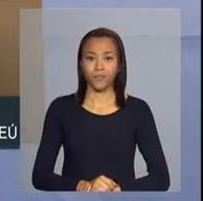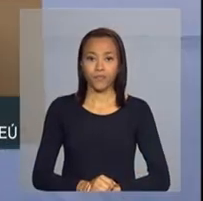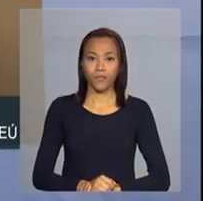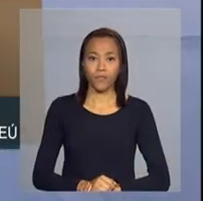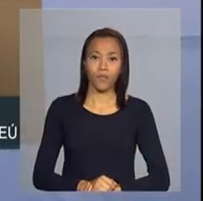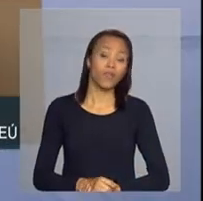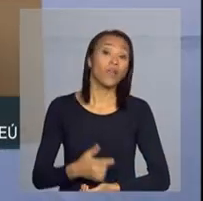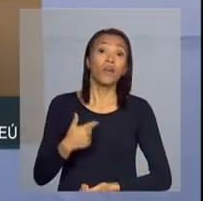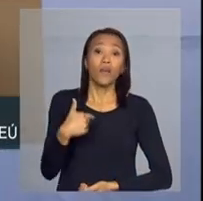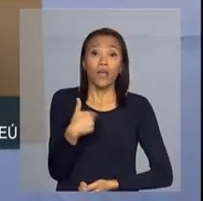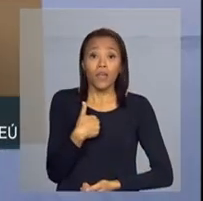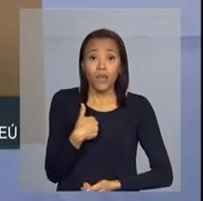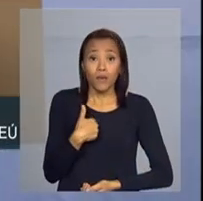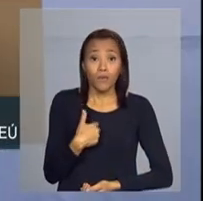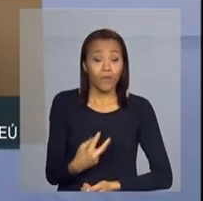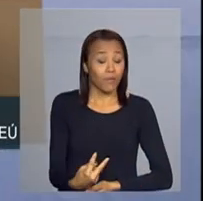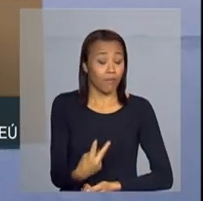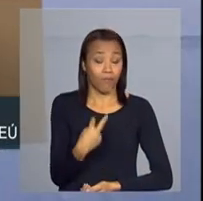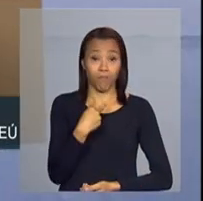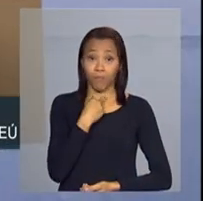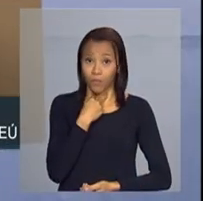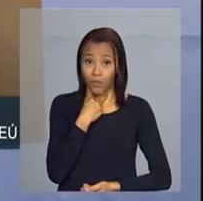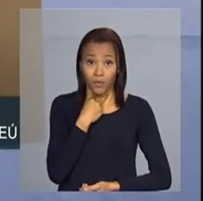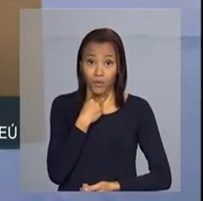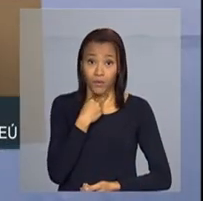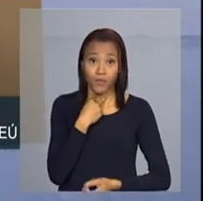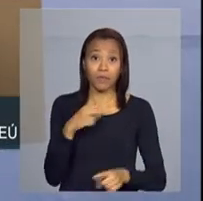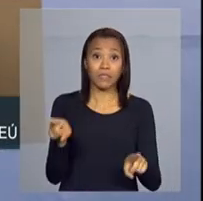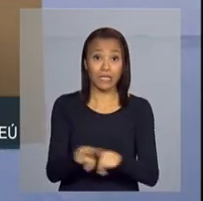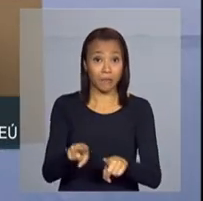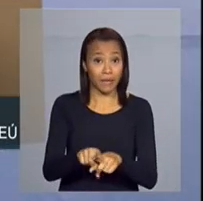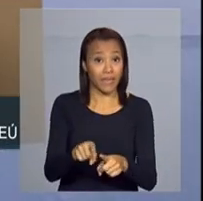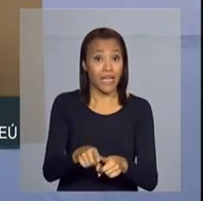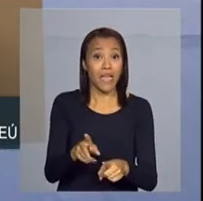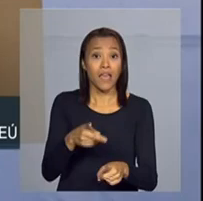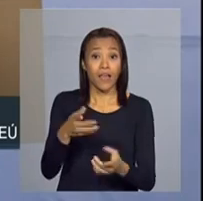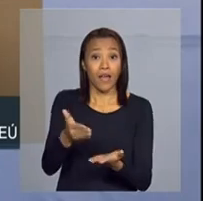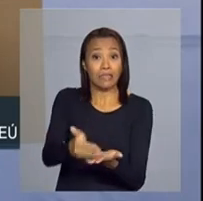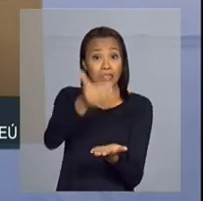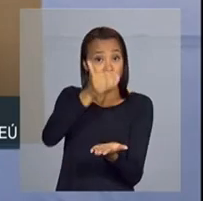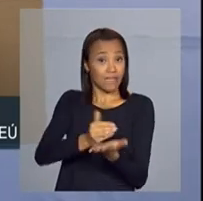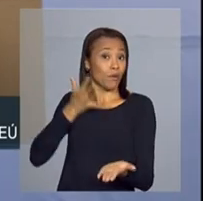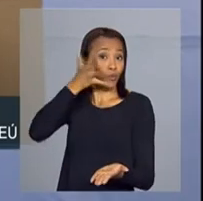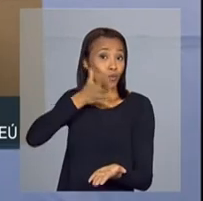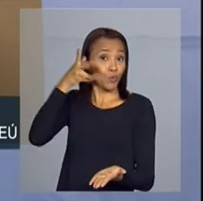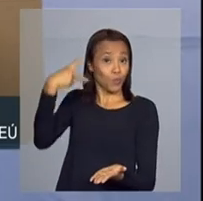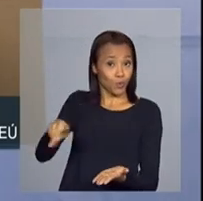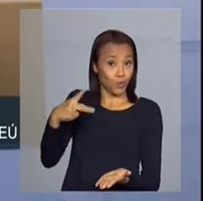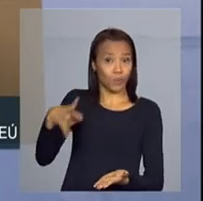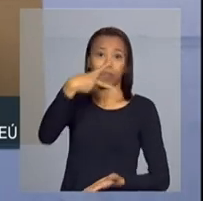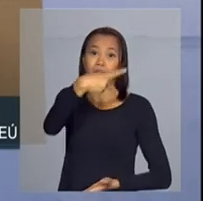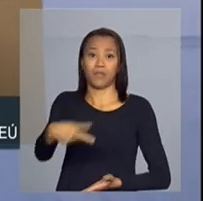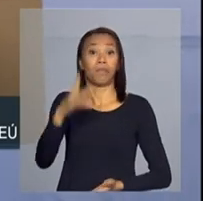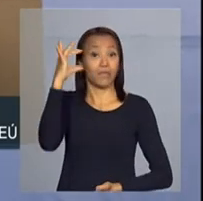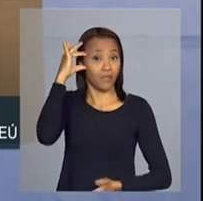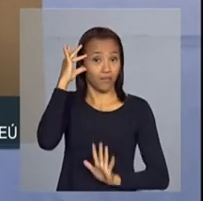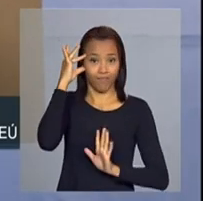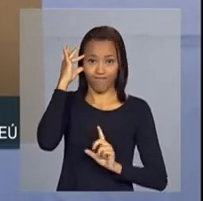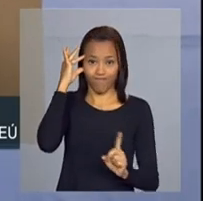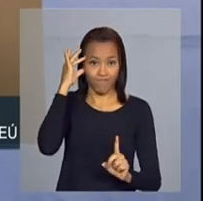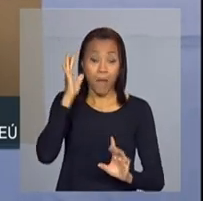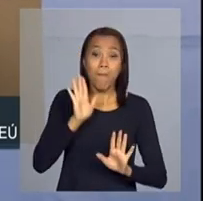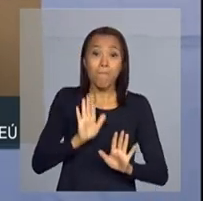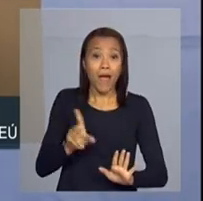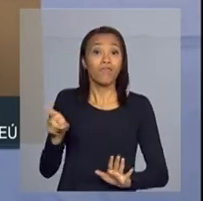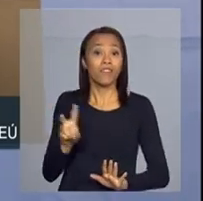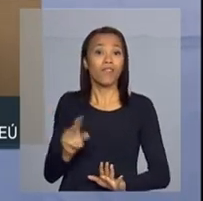Eu não posso e nem devo me antecipar a Vossa Excelência, mas Vossa Excelência vai aqui falar de